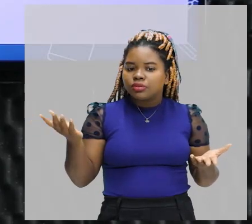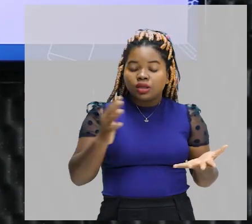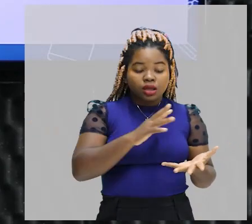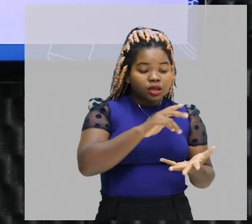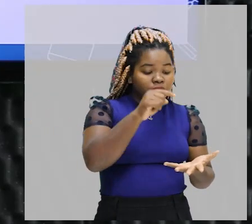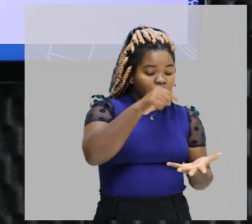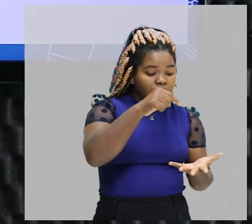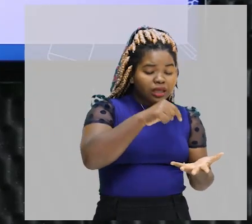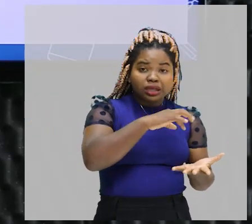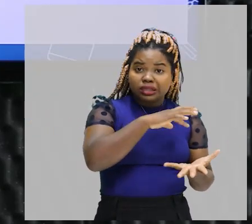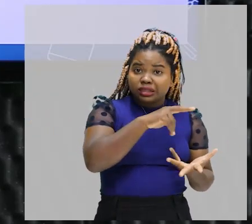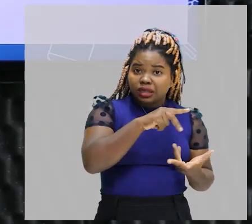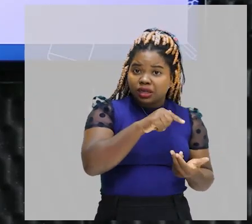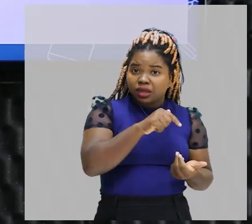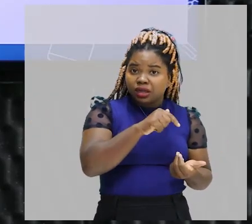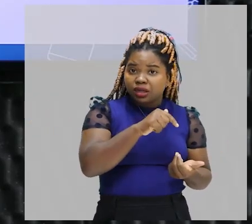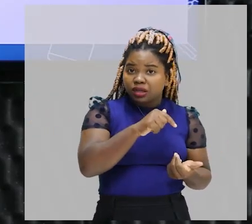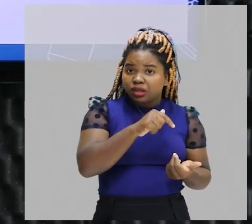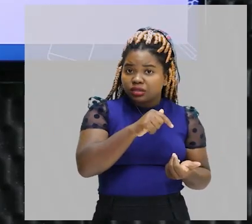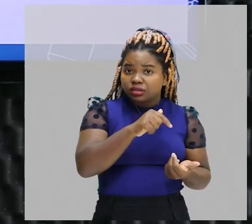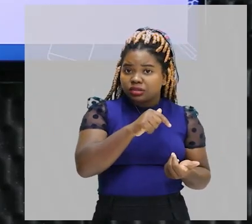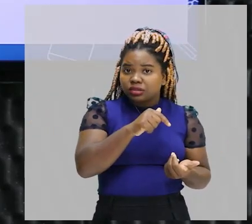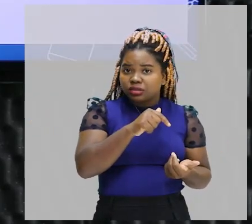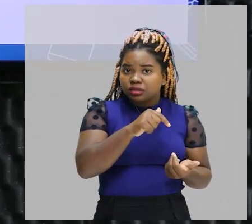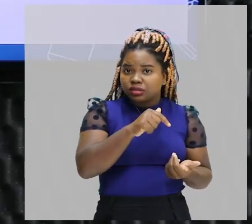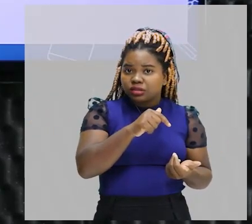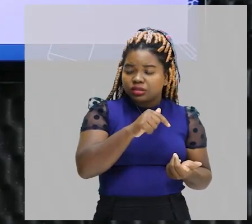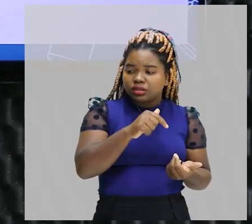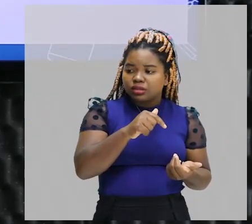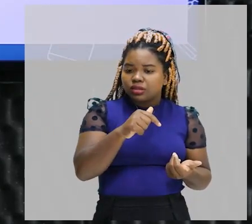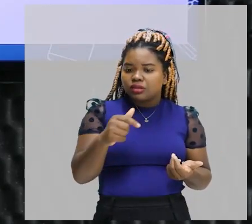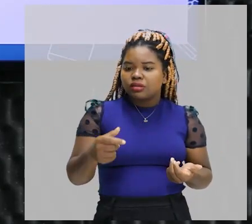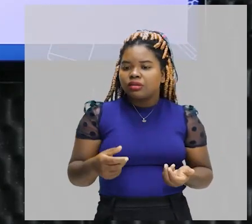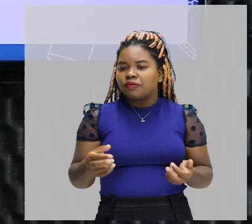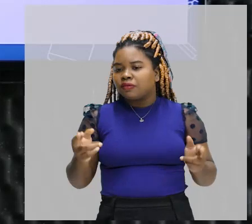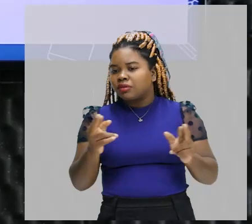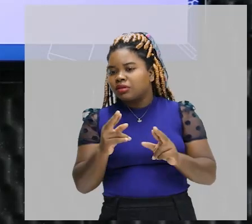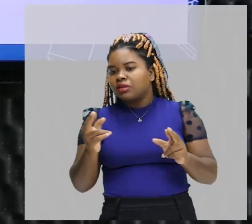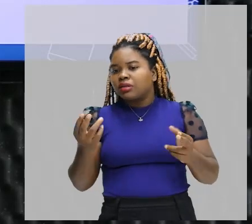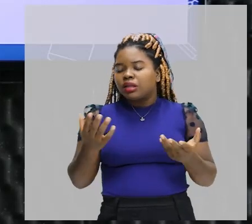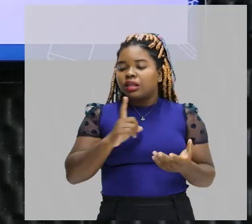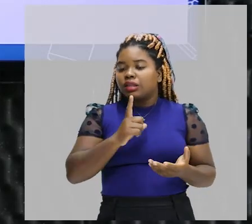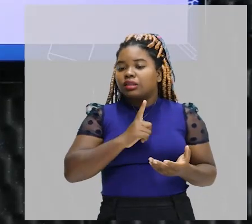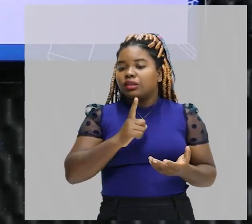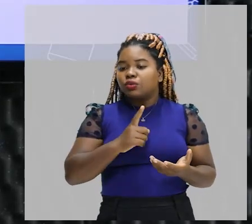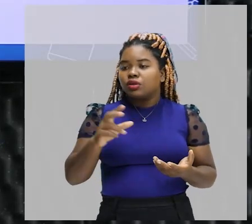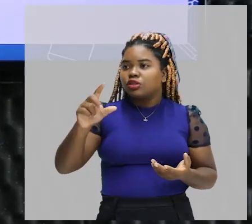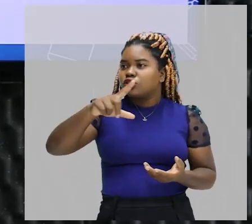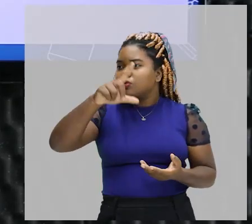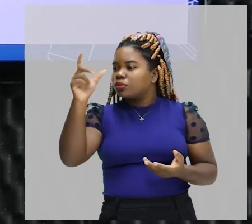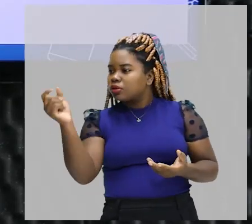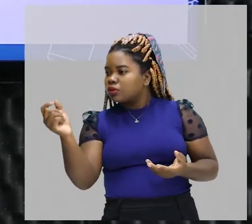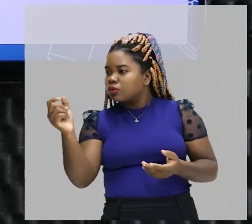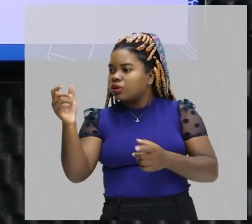ela, né, ela vai incidir sobre a Lua ali uma força gravitacional. Assim como a Lua também incide na